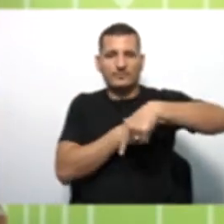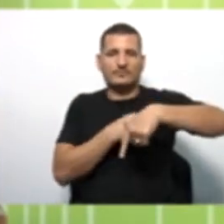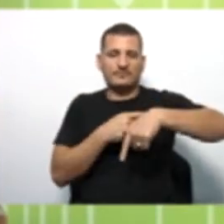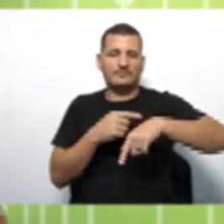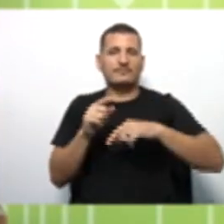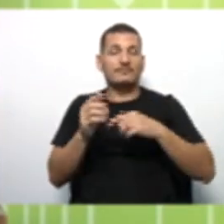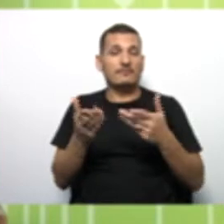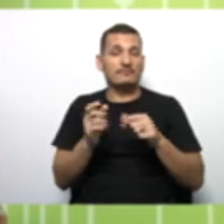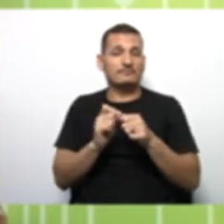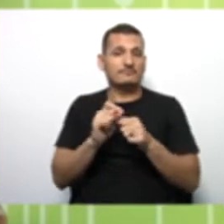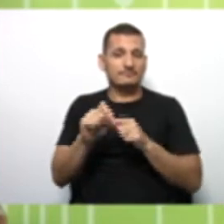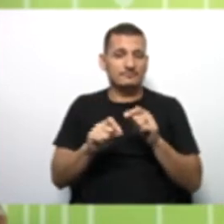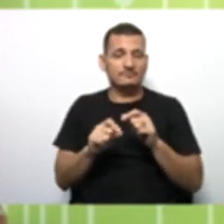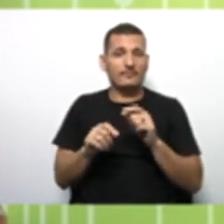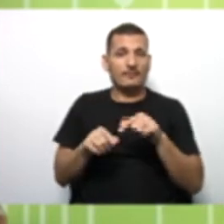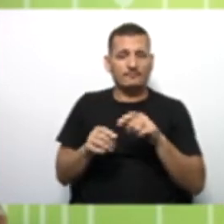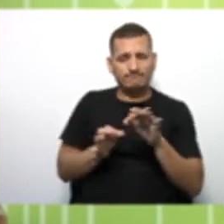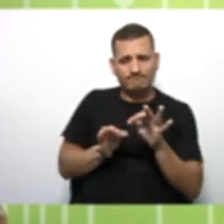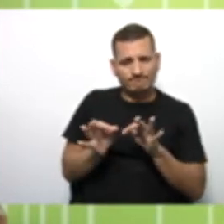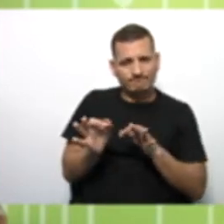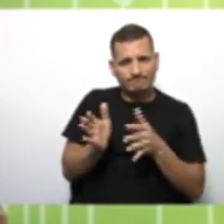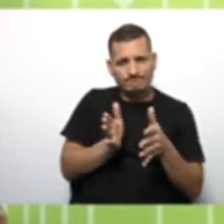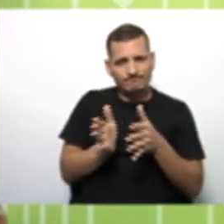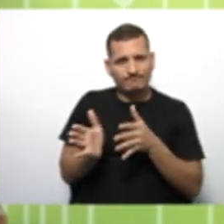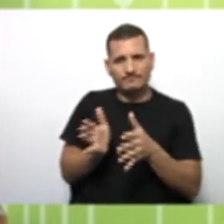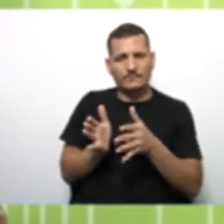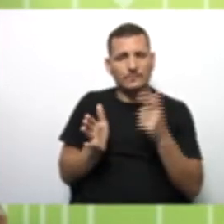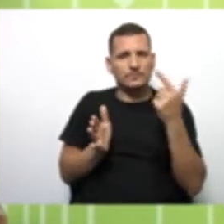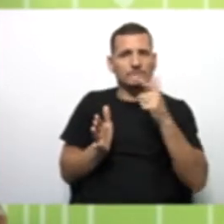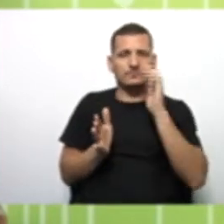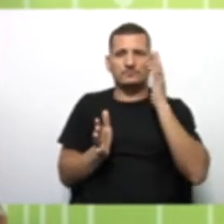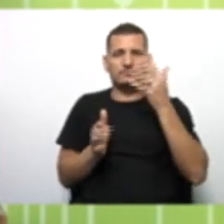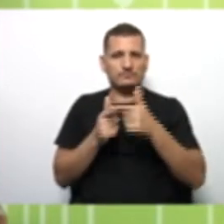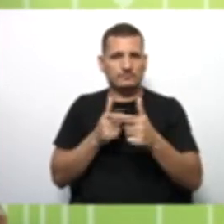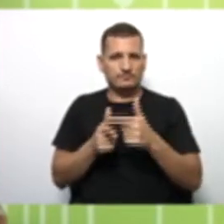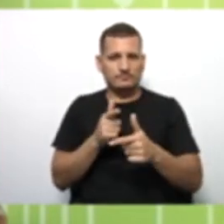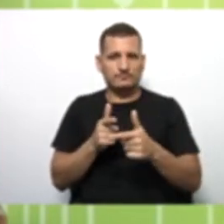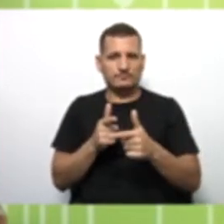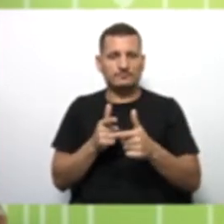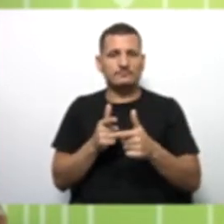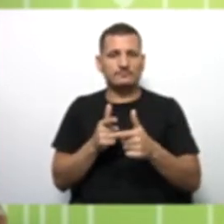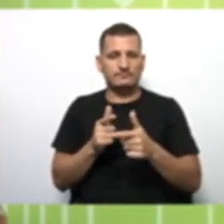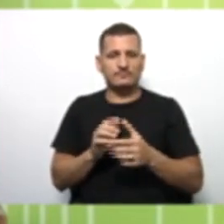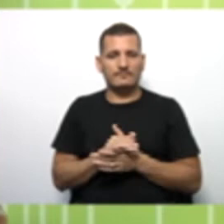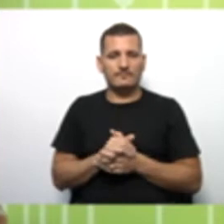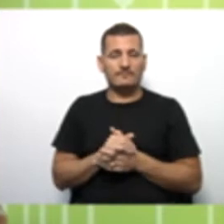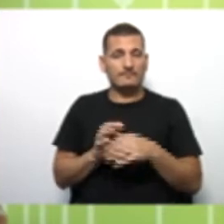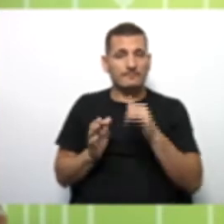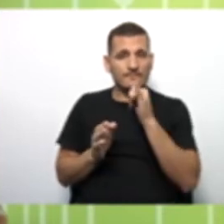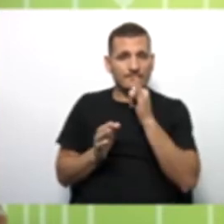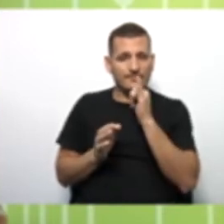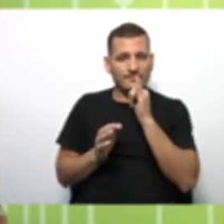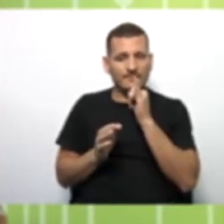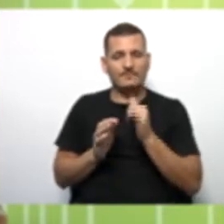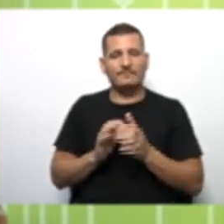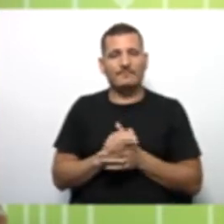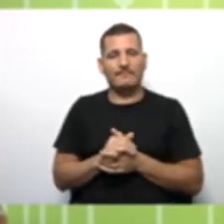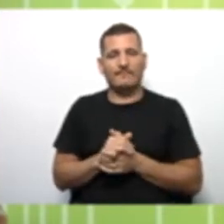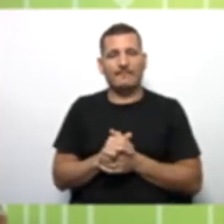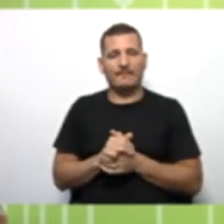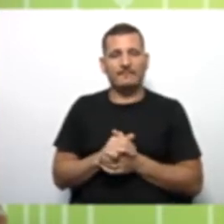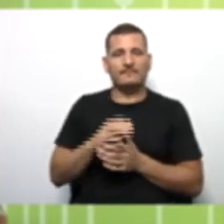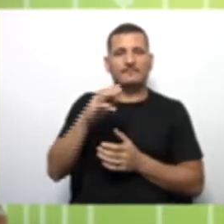impactar as áreas importantes do meu escopo, ou seja, eu vou ter que rever atividades do meu projeto. E eu vou ter redução da